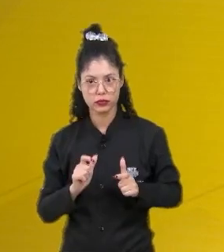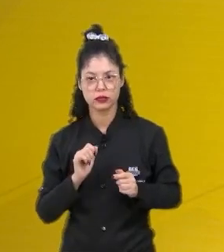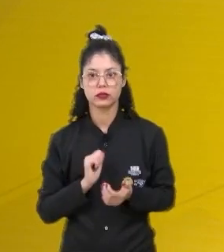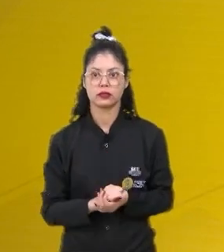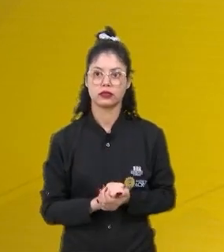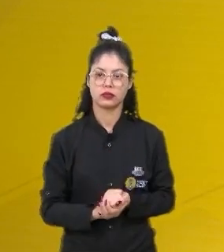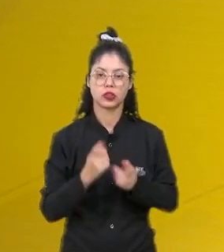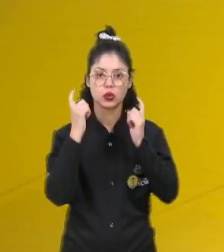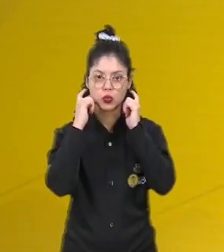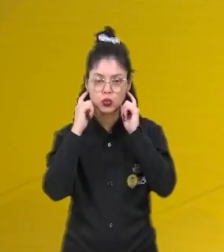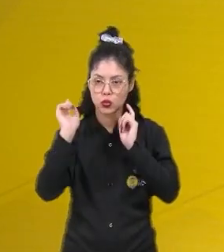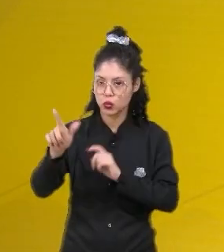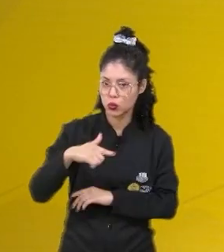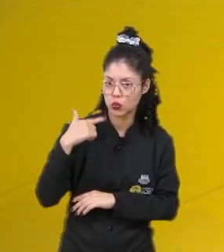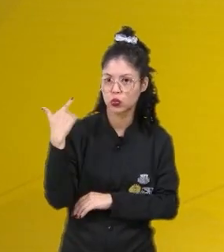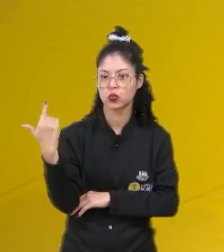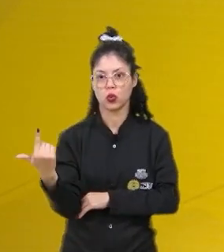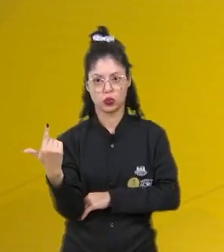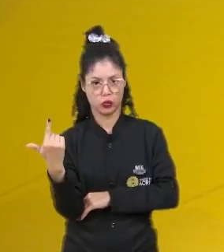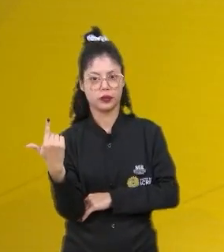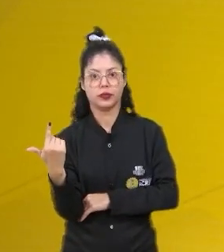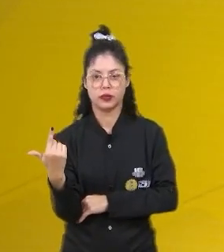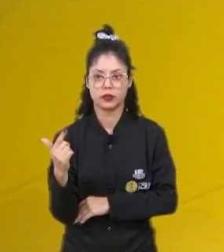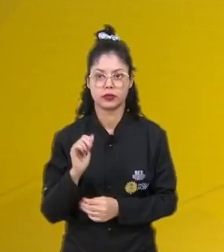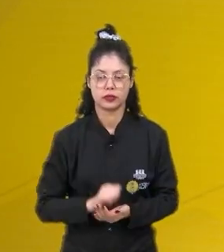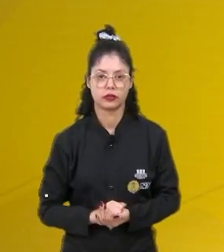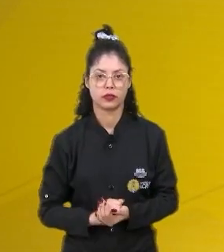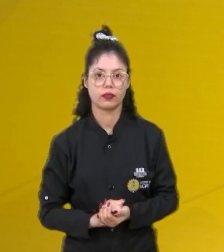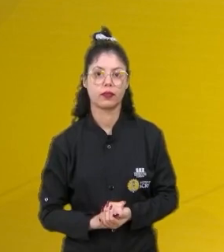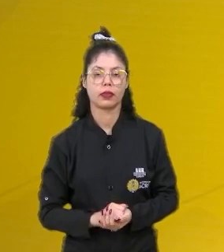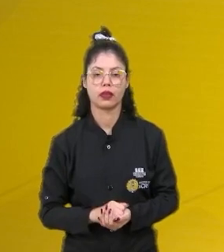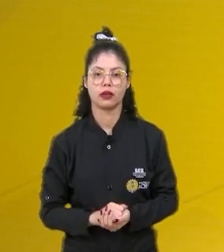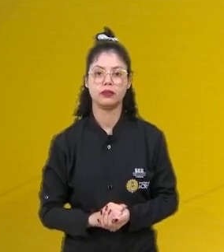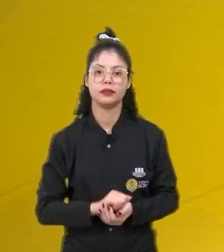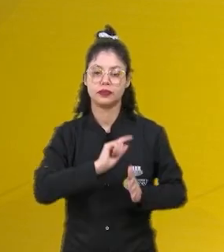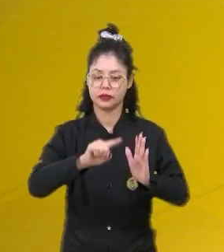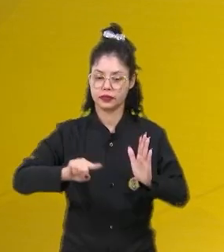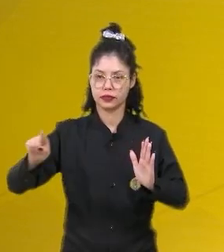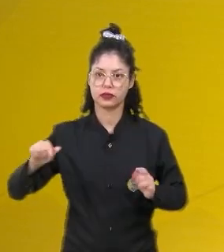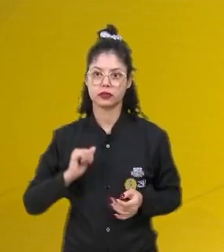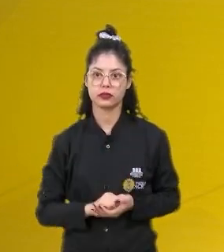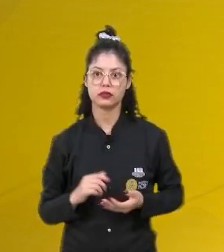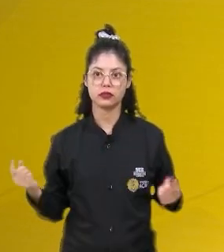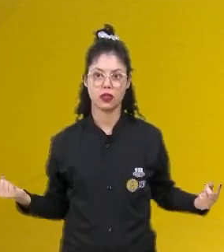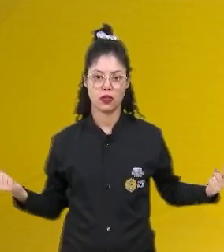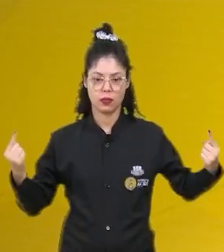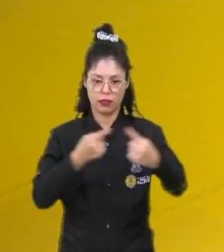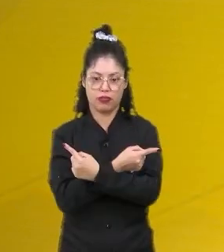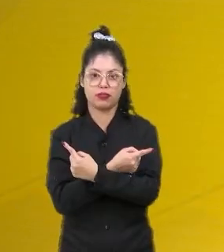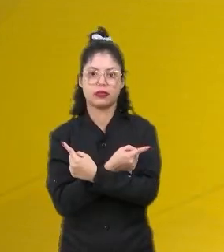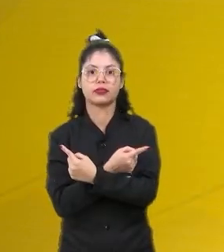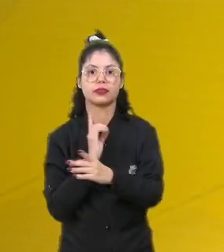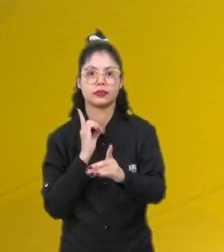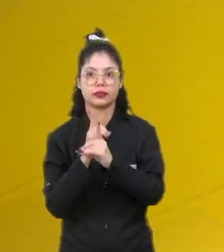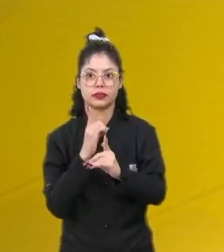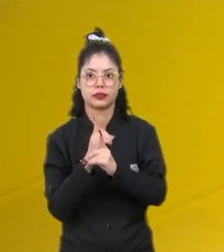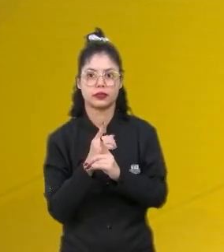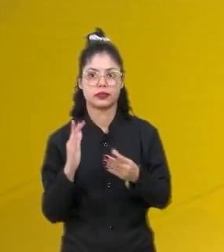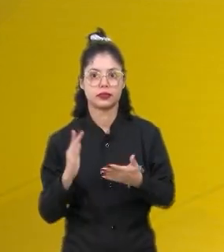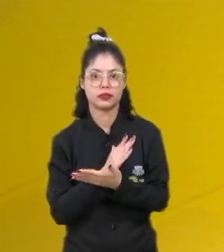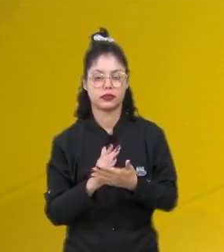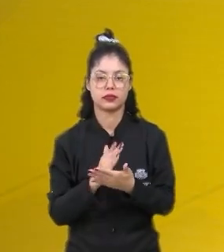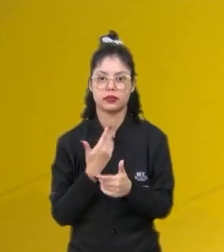você está ouvindo um outro tipo de som, com uma outra frequência, uma outra intensidade, e quando esses sons eles se encontram em